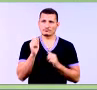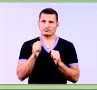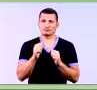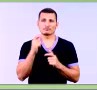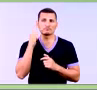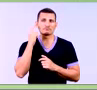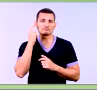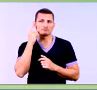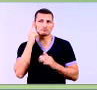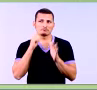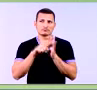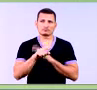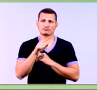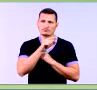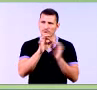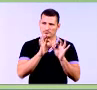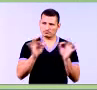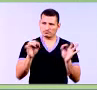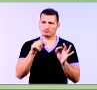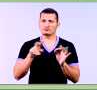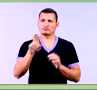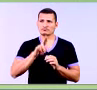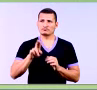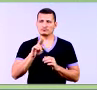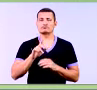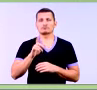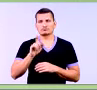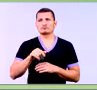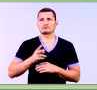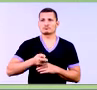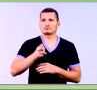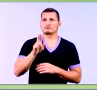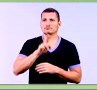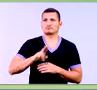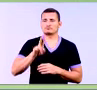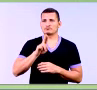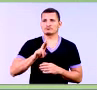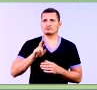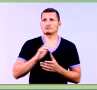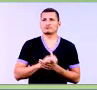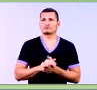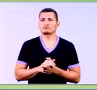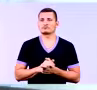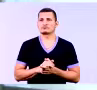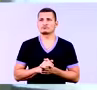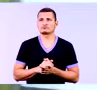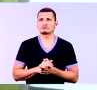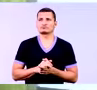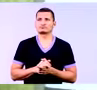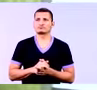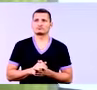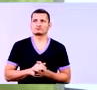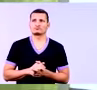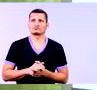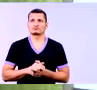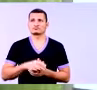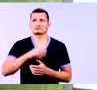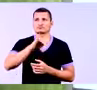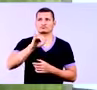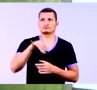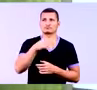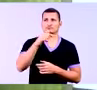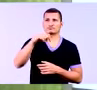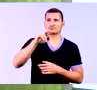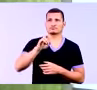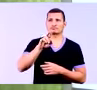esse modelo é utilizado ainda? Largamente. Inclusive, vale ressaltar que o próprio jQuery utiliza JavaScript